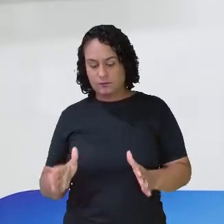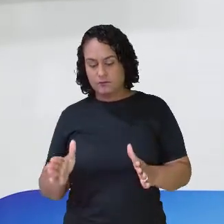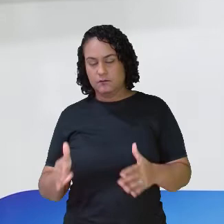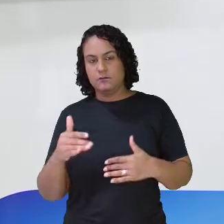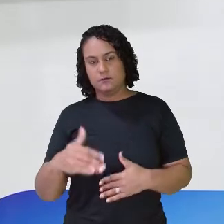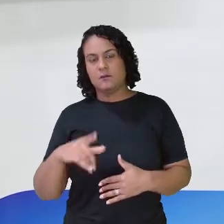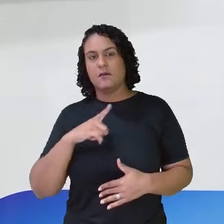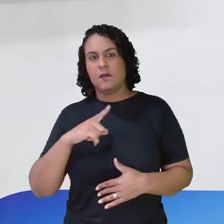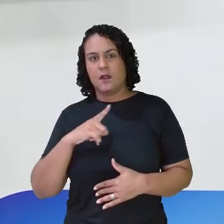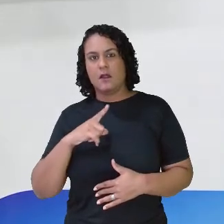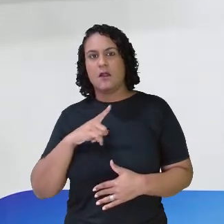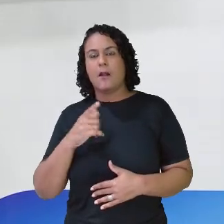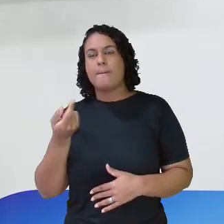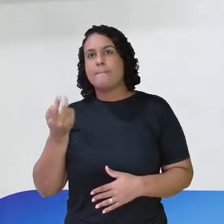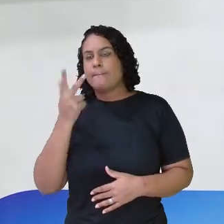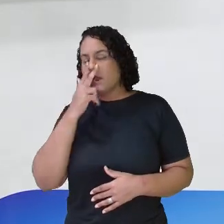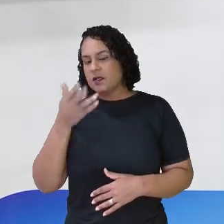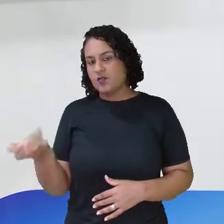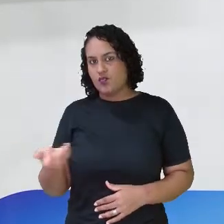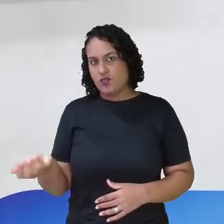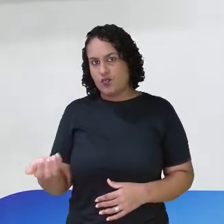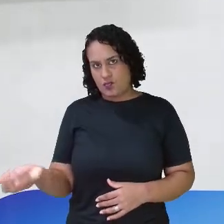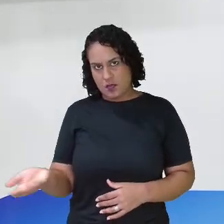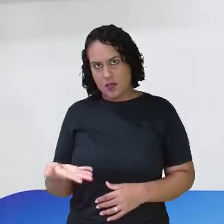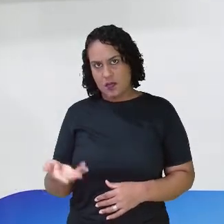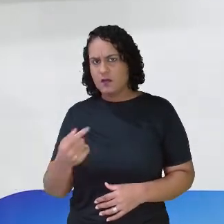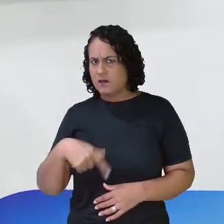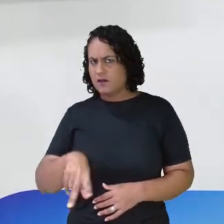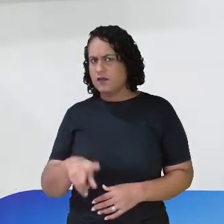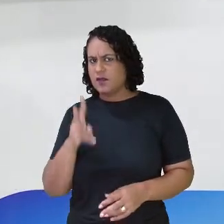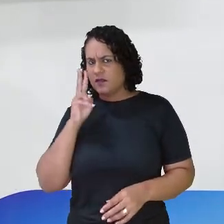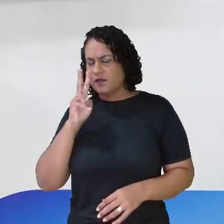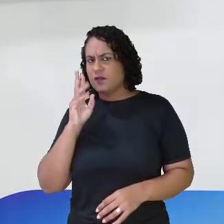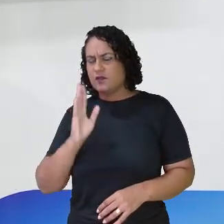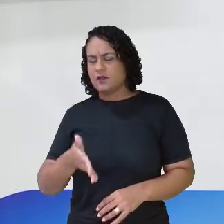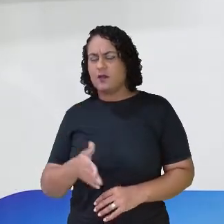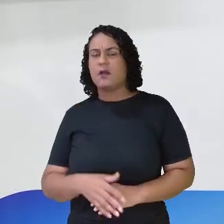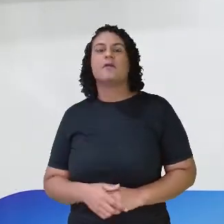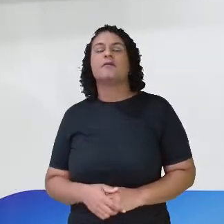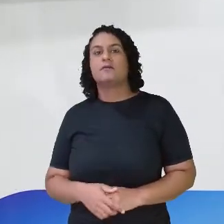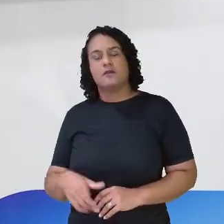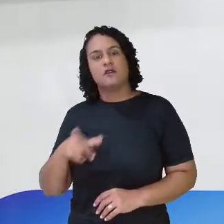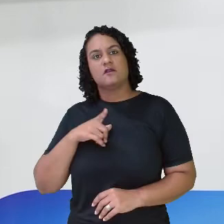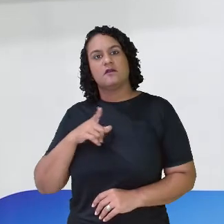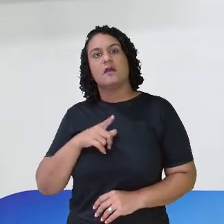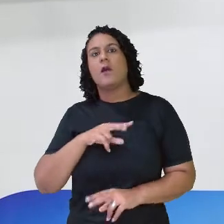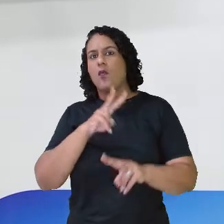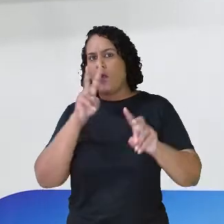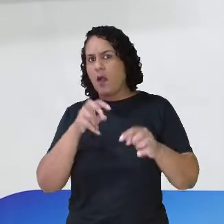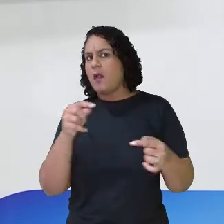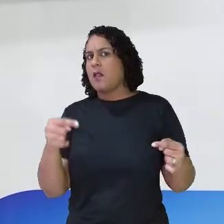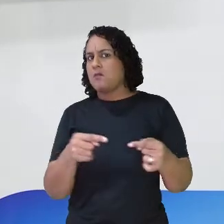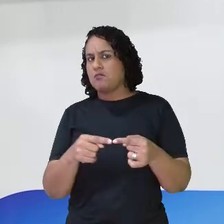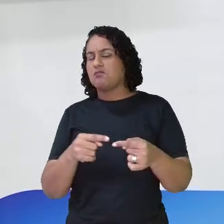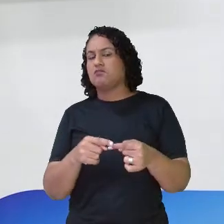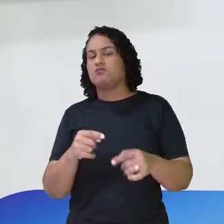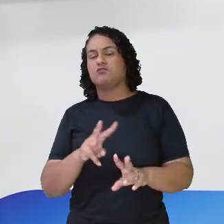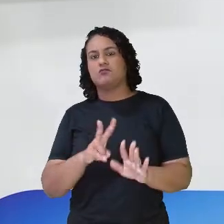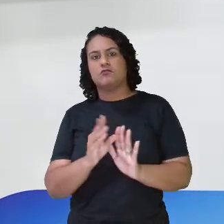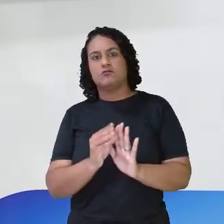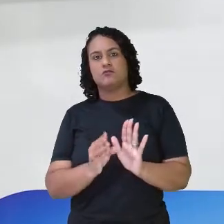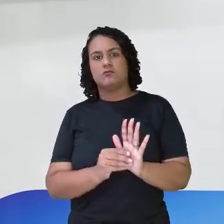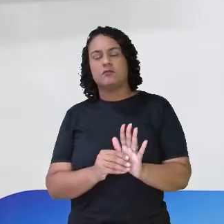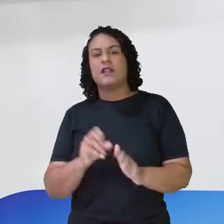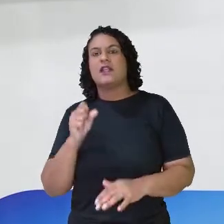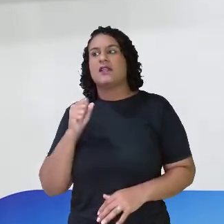que tem a forma de um dado, por exemplo, vocês já viram com certeza, inclusive já tivemos aula sobre isso. E eu quisesse